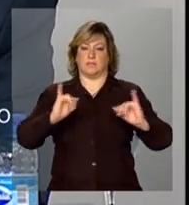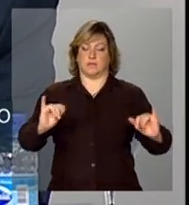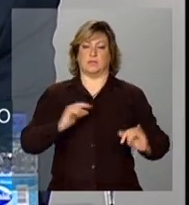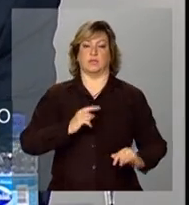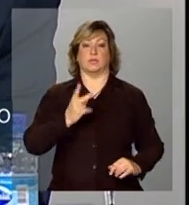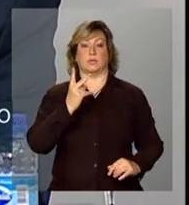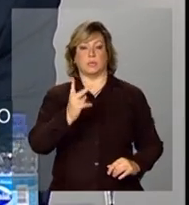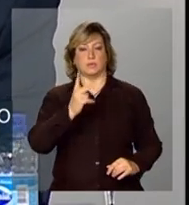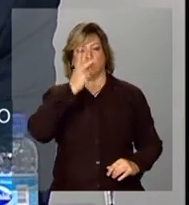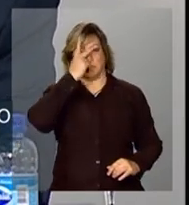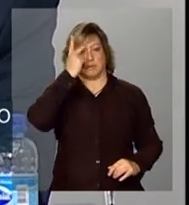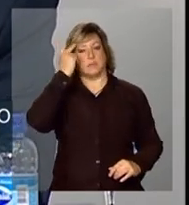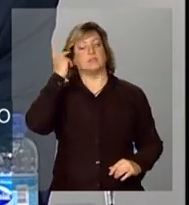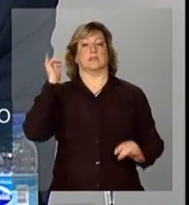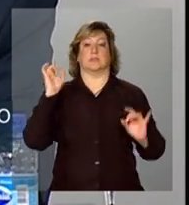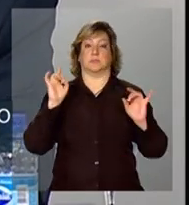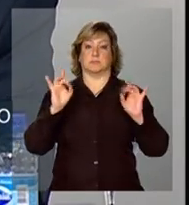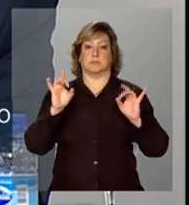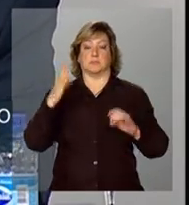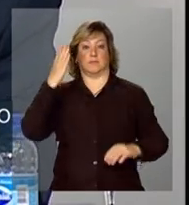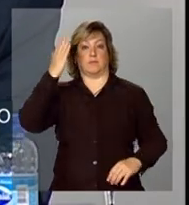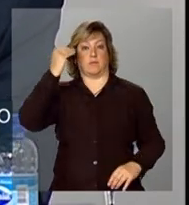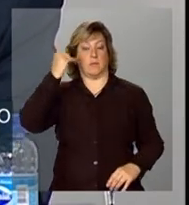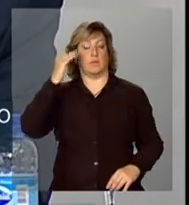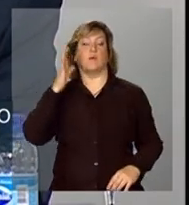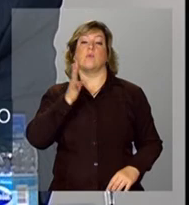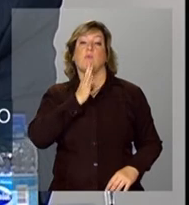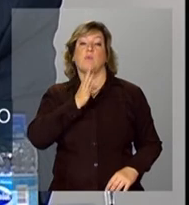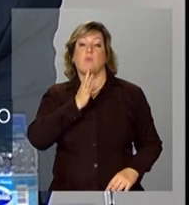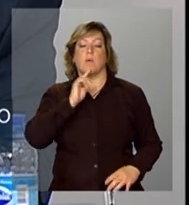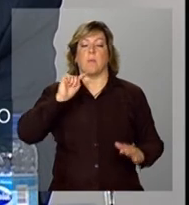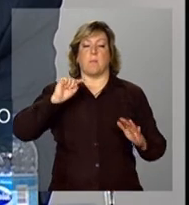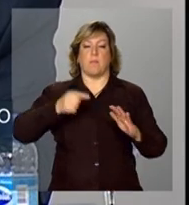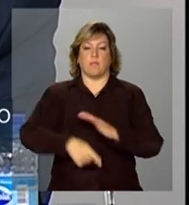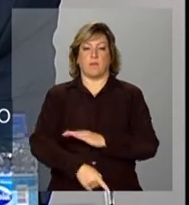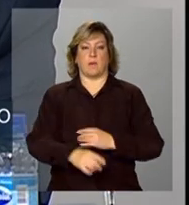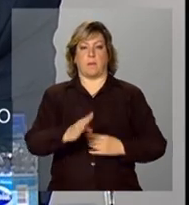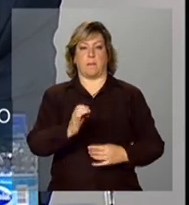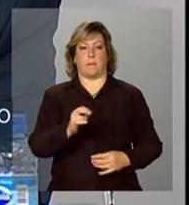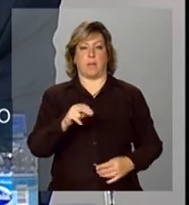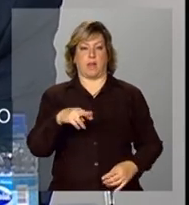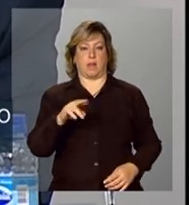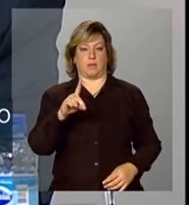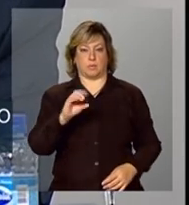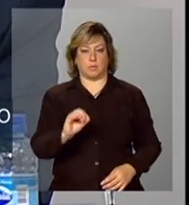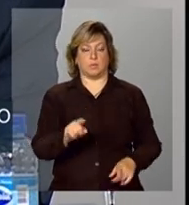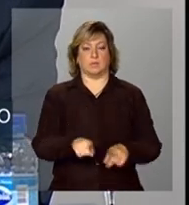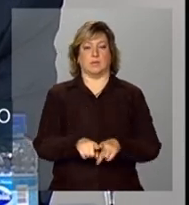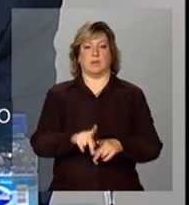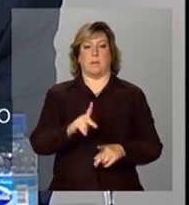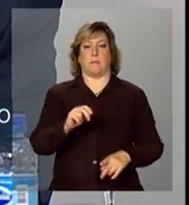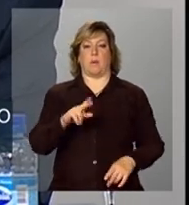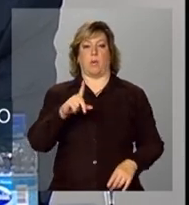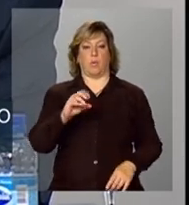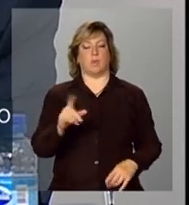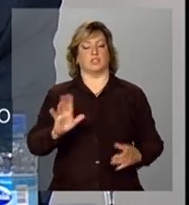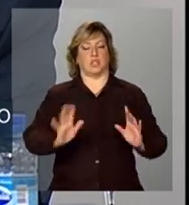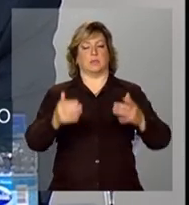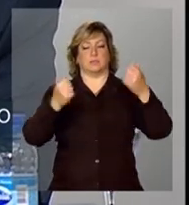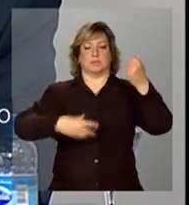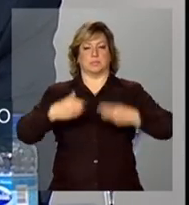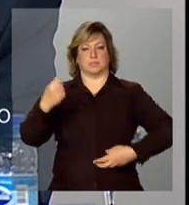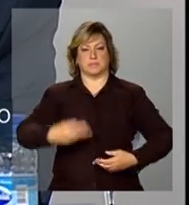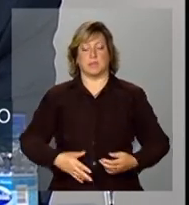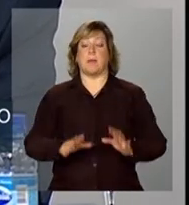dois especialistas aí, o Bernardo e o Paulo Adário, mas